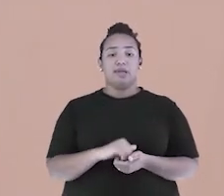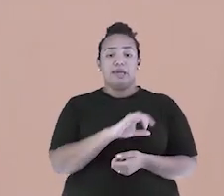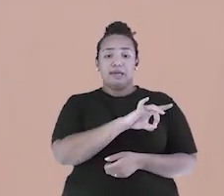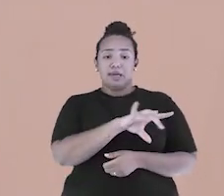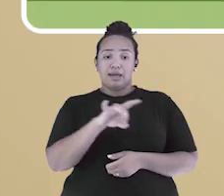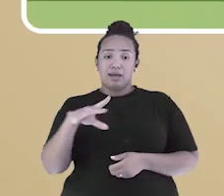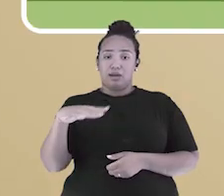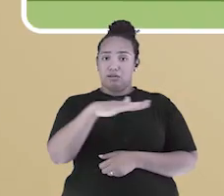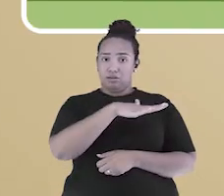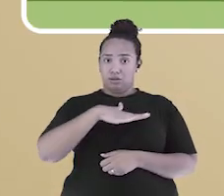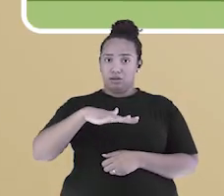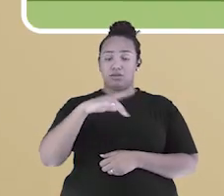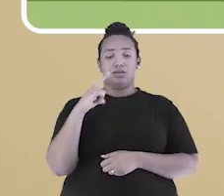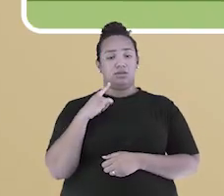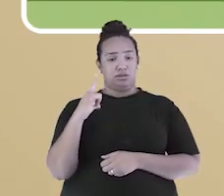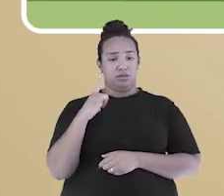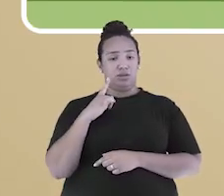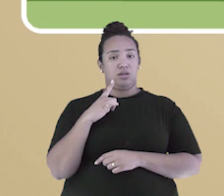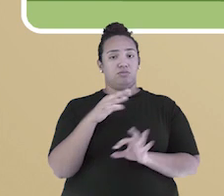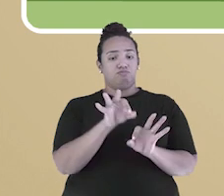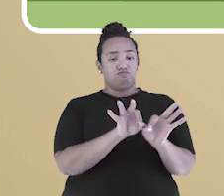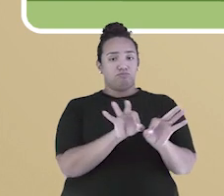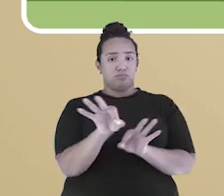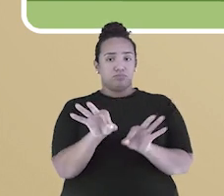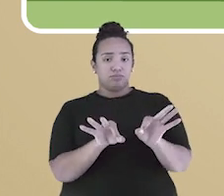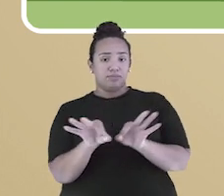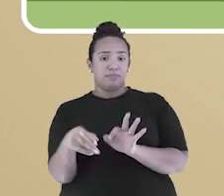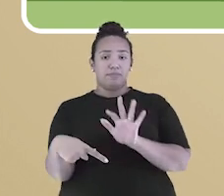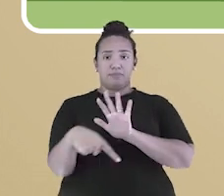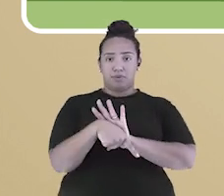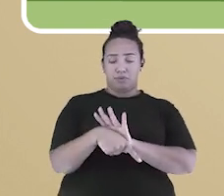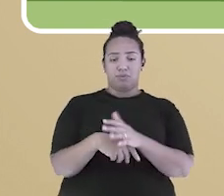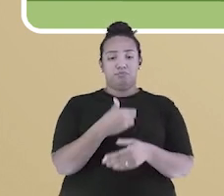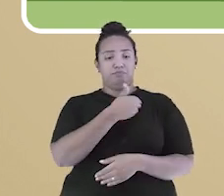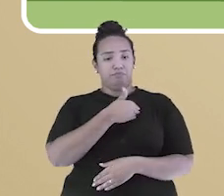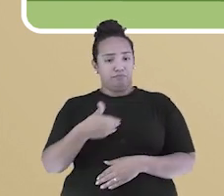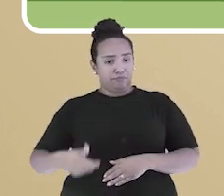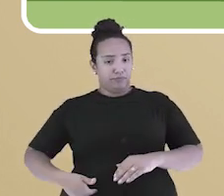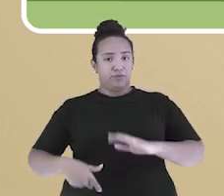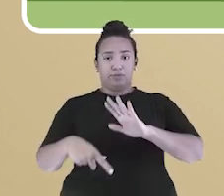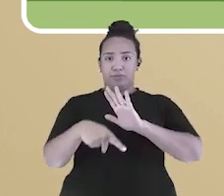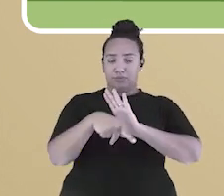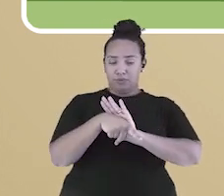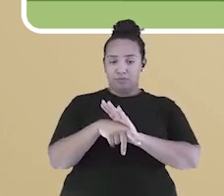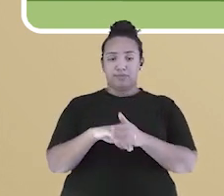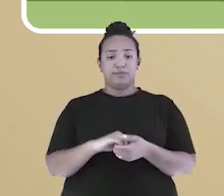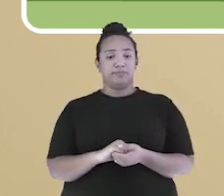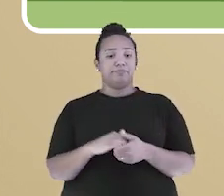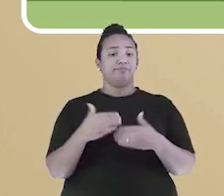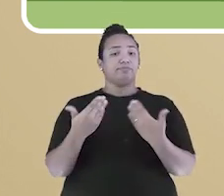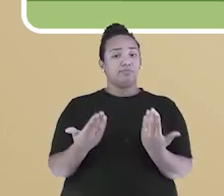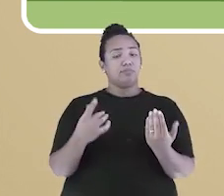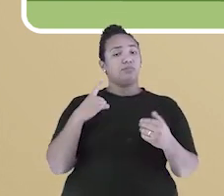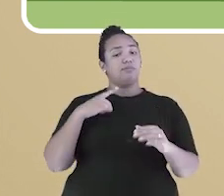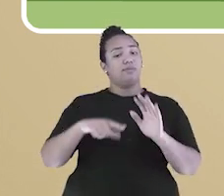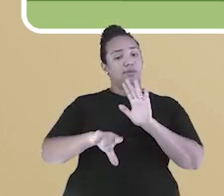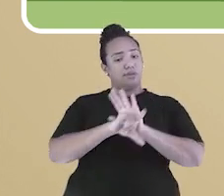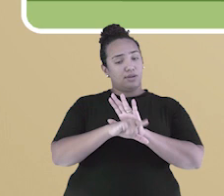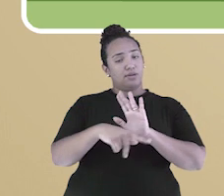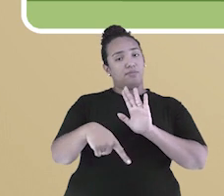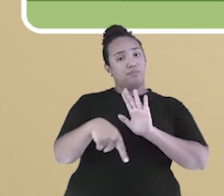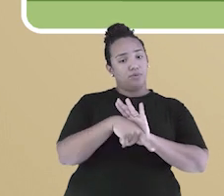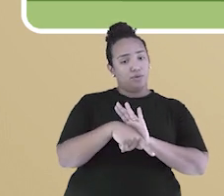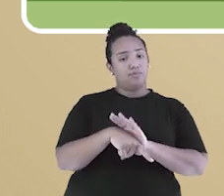de organização, ou seja, sua forma de ser governado. Isso significa que possui suas próprias leis e